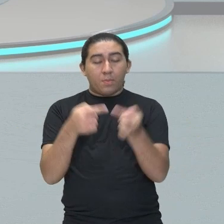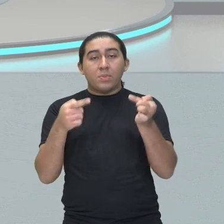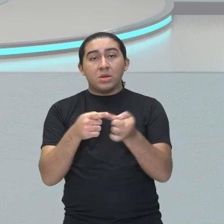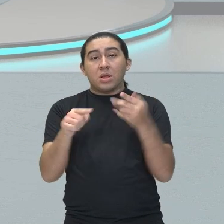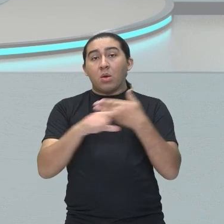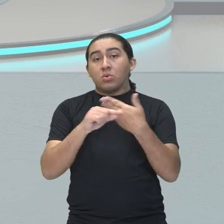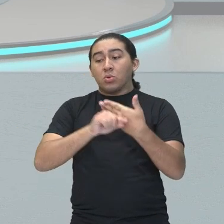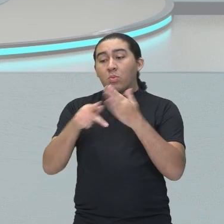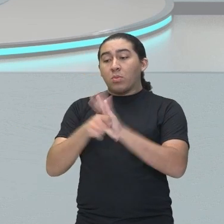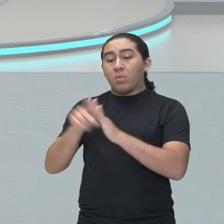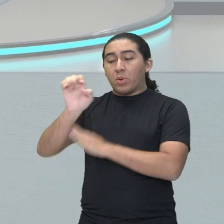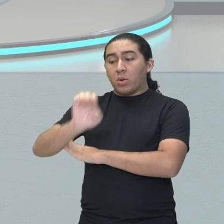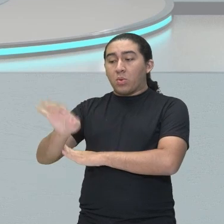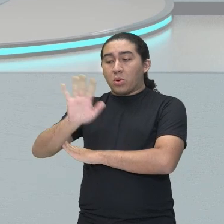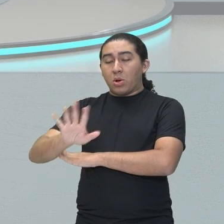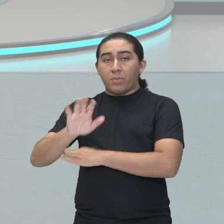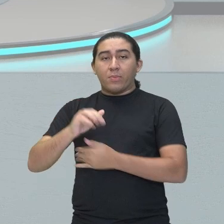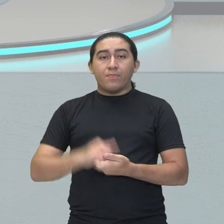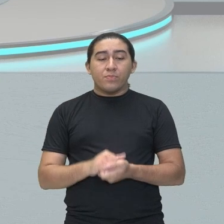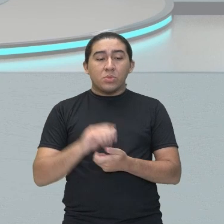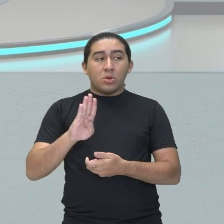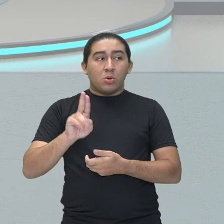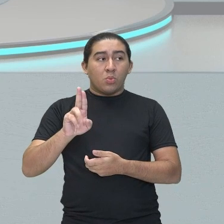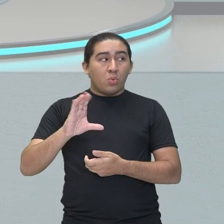da Europa. O bucolismo